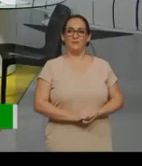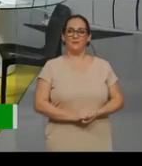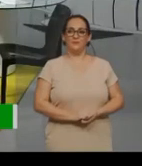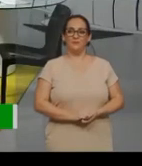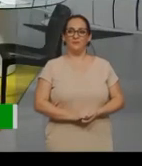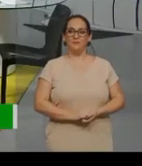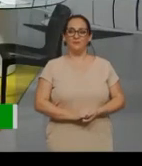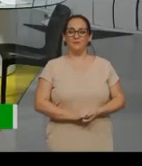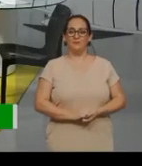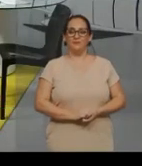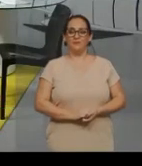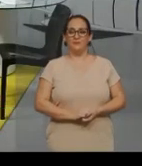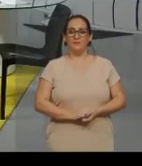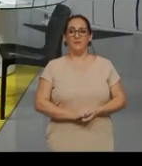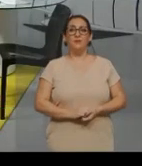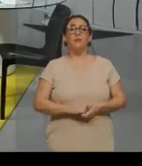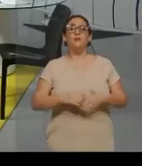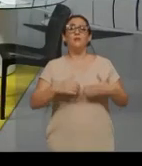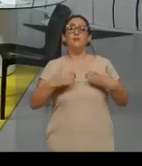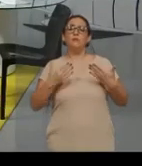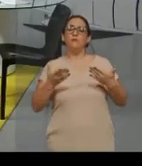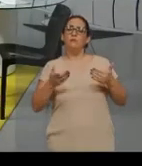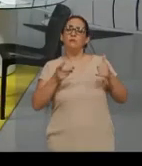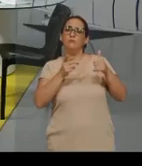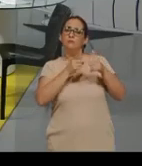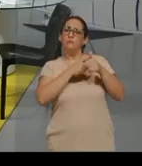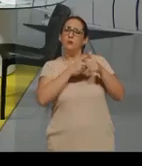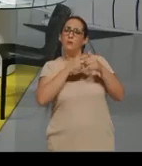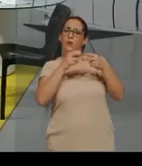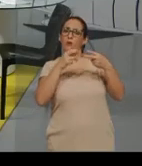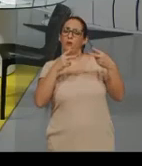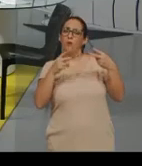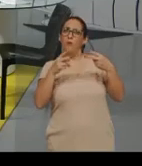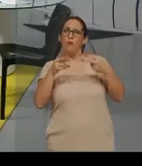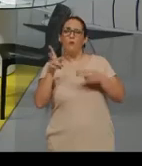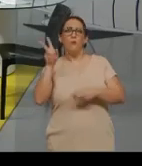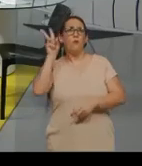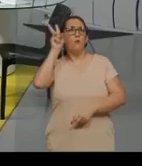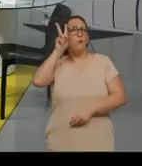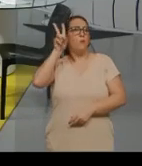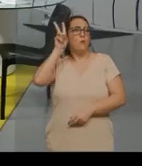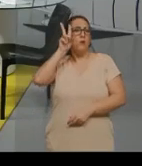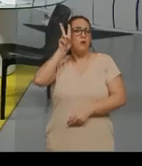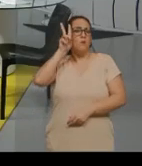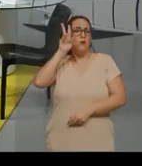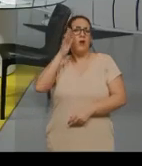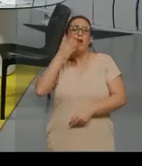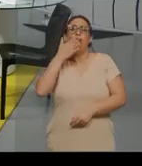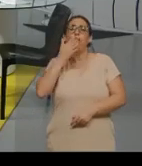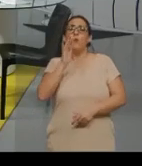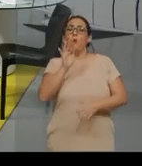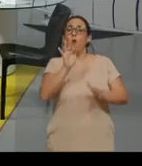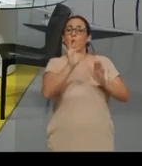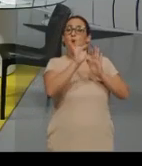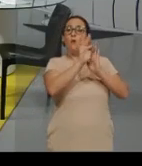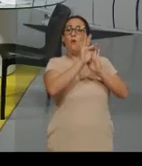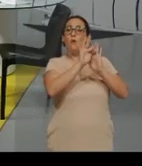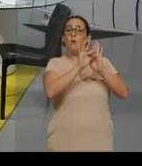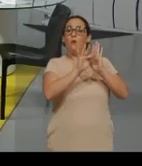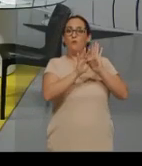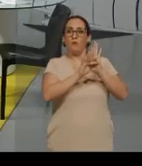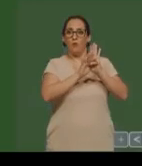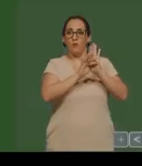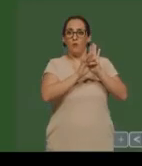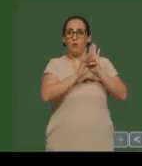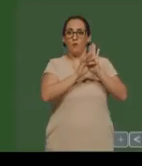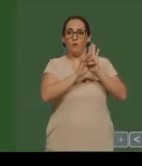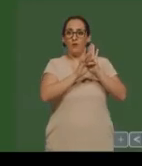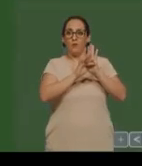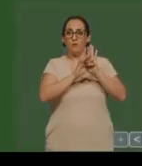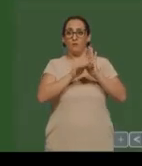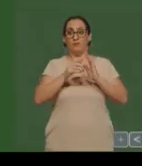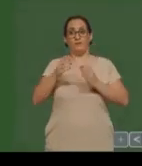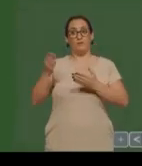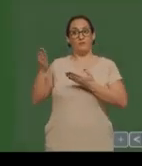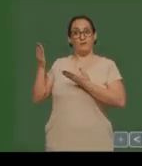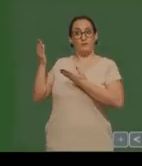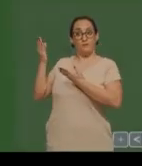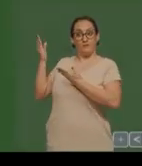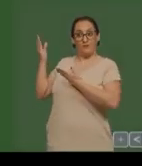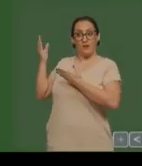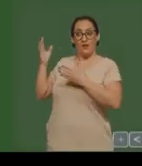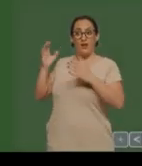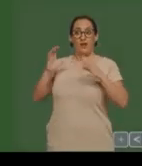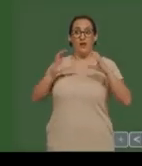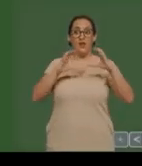Muito bem, Dani. Então, primeira coisa, vamos recordar a fórmula, né? Qual que é a fórmula da área da esfera? Então, se nós temos uma esfera, tá aqui,